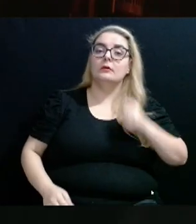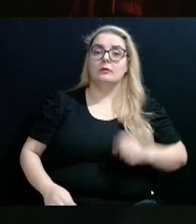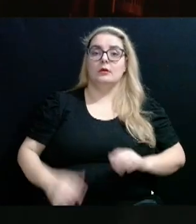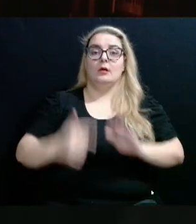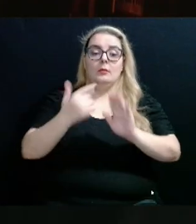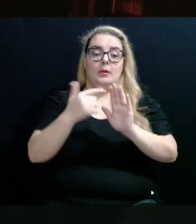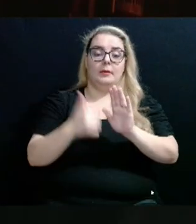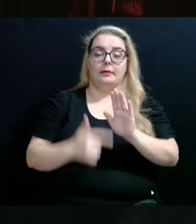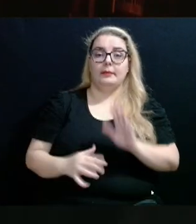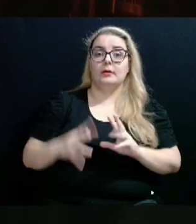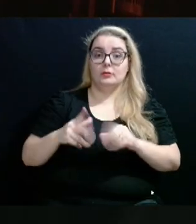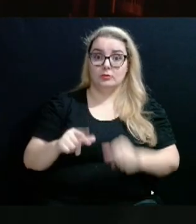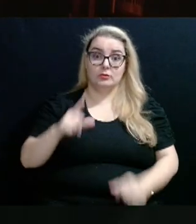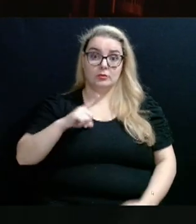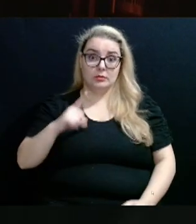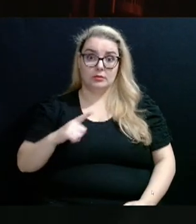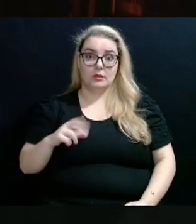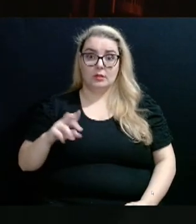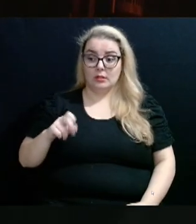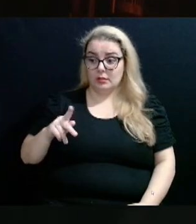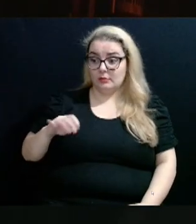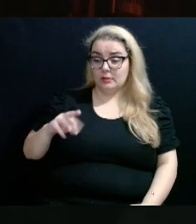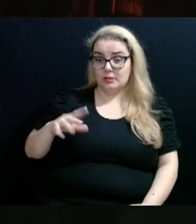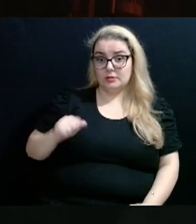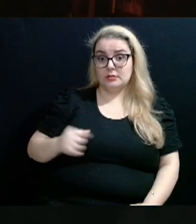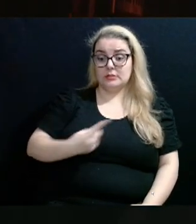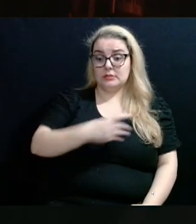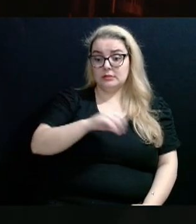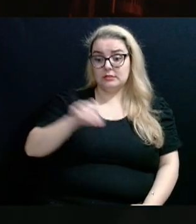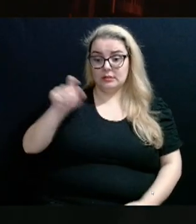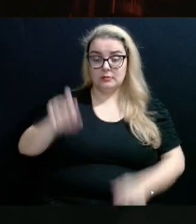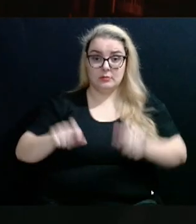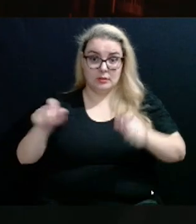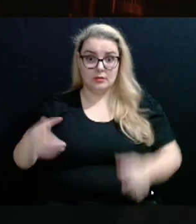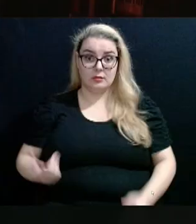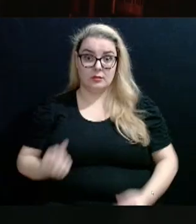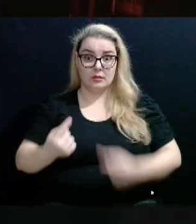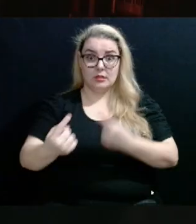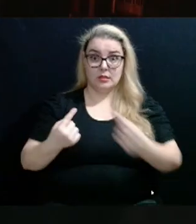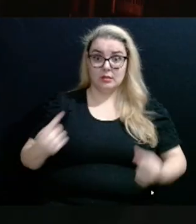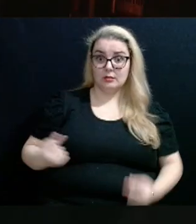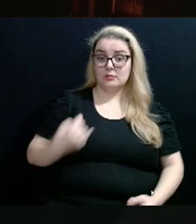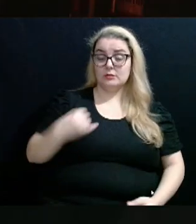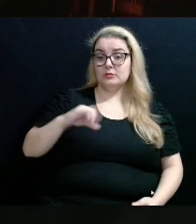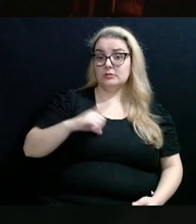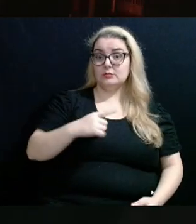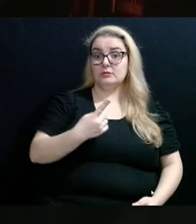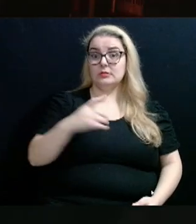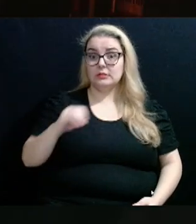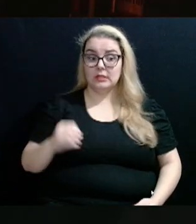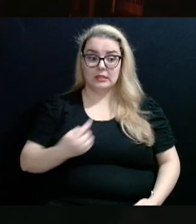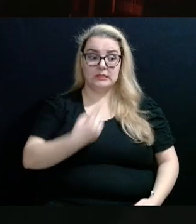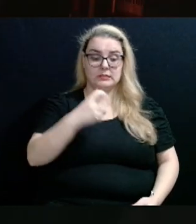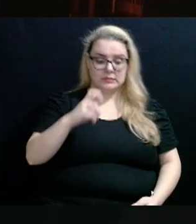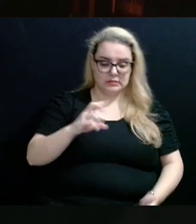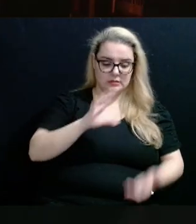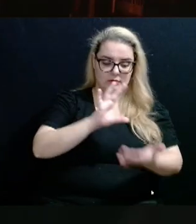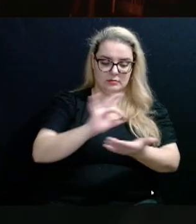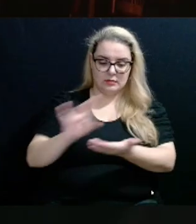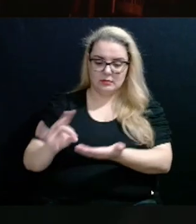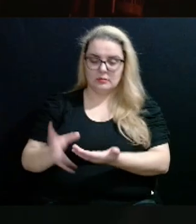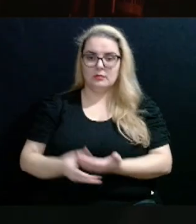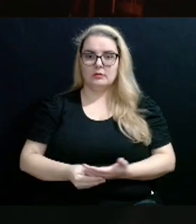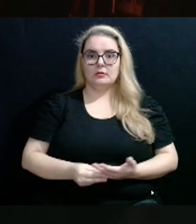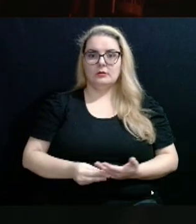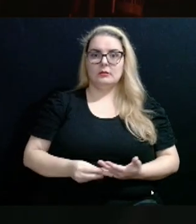repetida, 100 pessoas, cada um, se tiver 10, 15 figurinhas, imagina todo mundo lá. Gente, isso vai virar uma bagunça